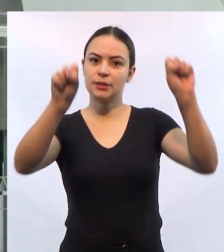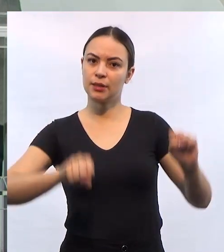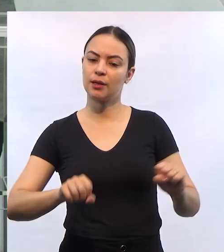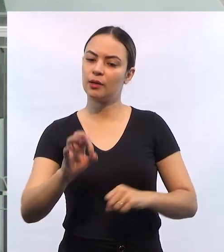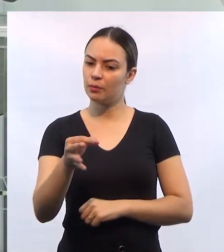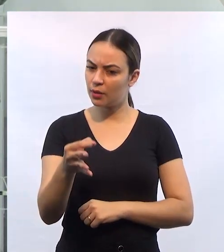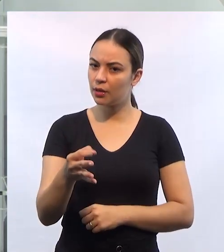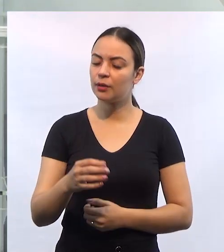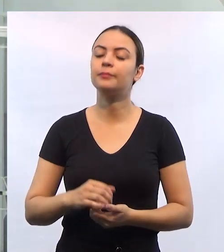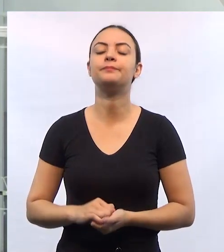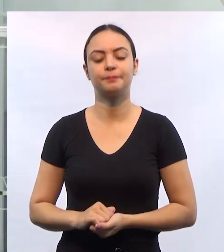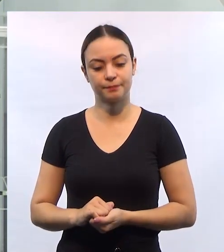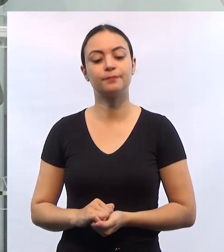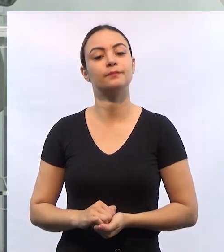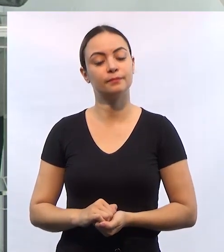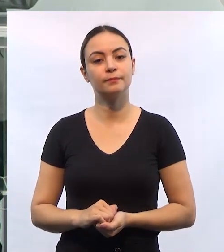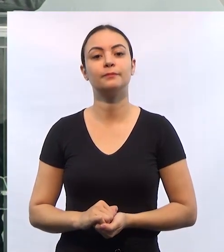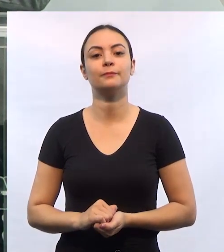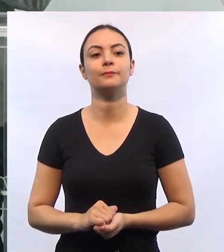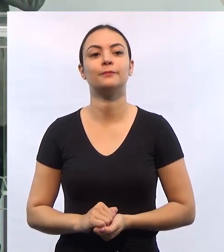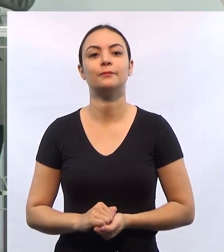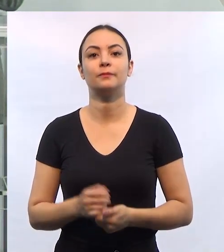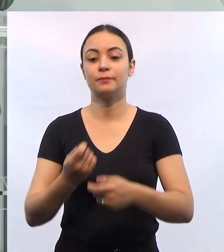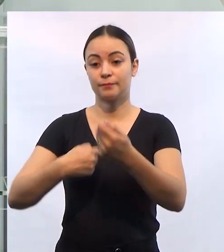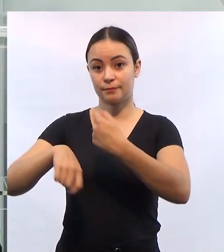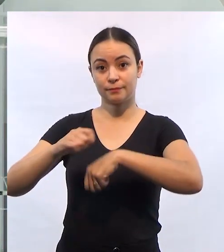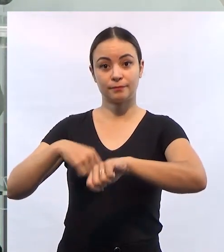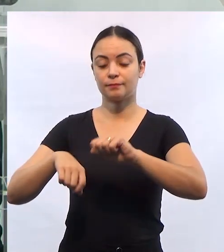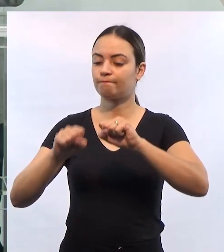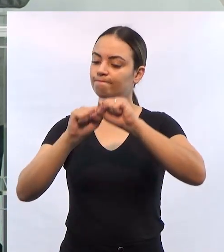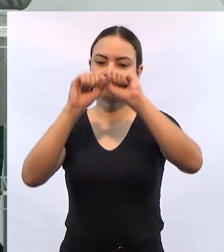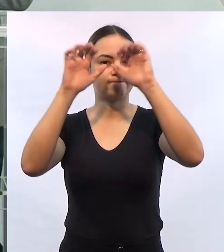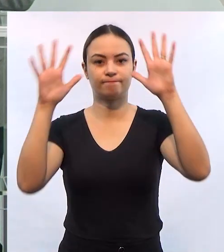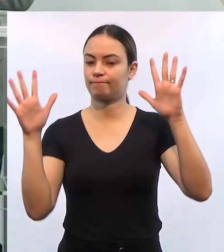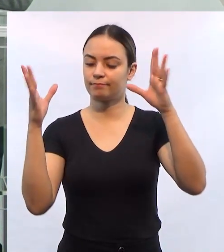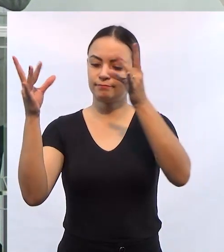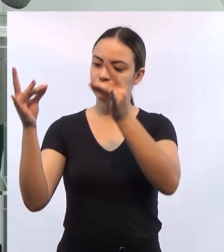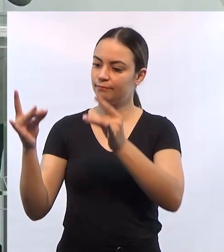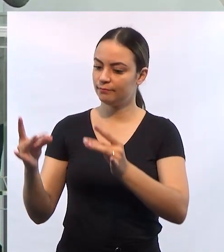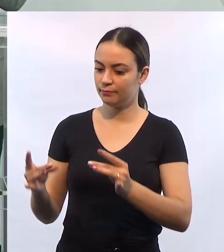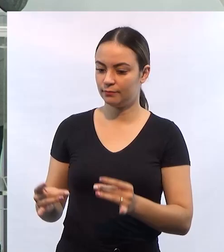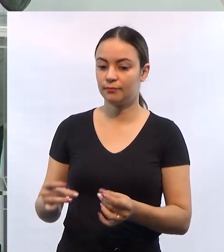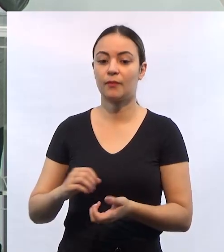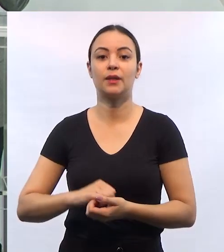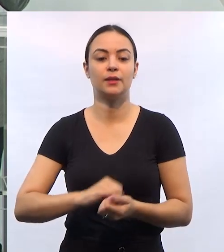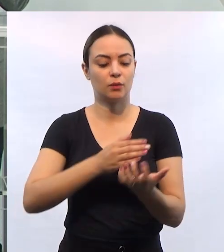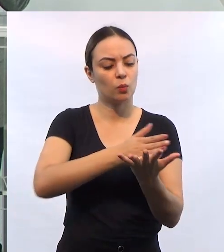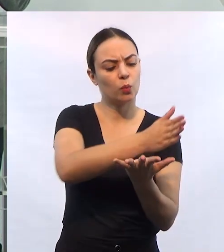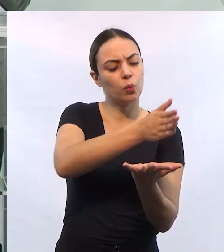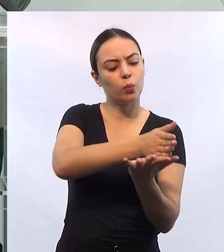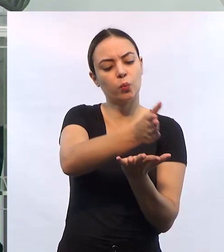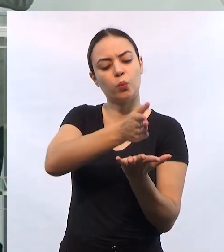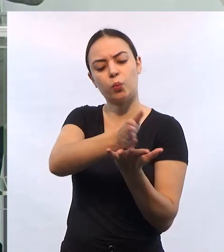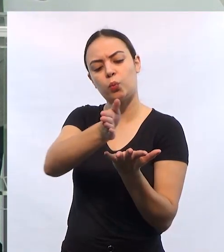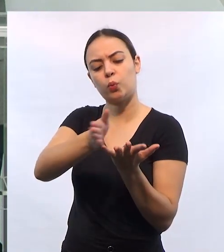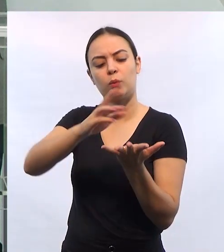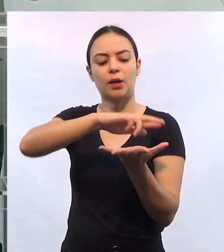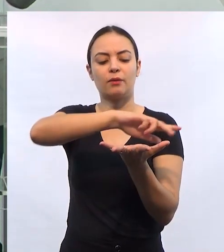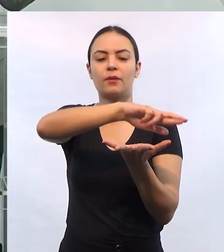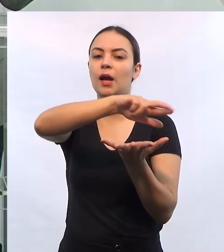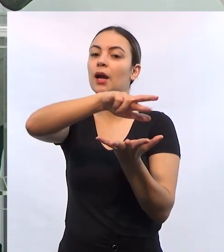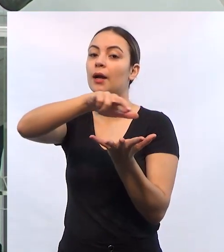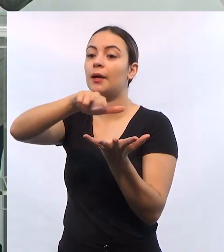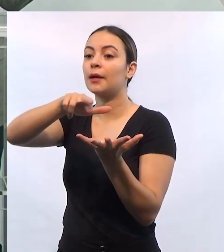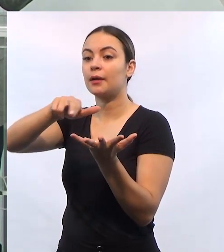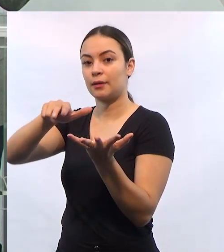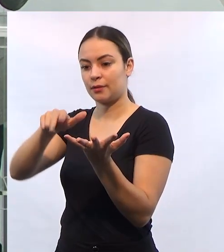A administração, tá, ela é muito clara, tá, e ela abrange. Lembra que eu falei do leque? Ele abre um